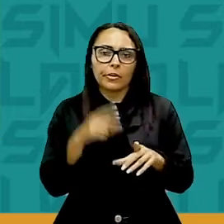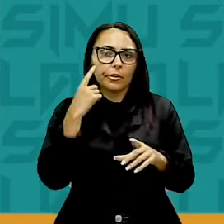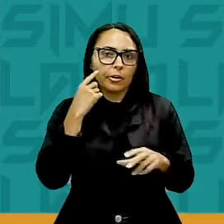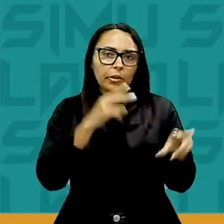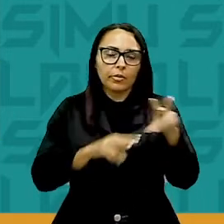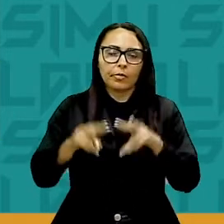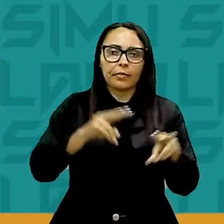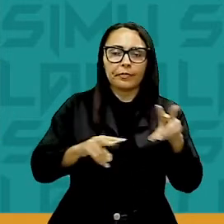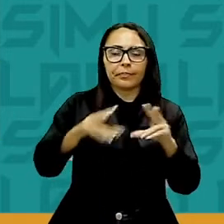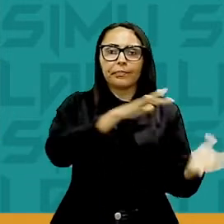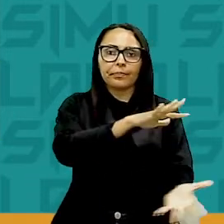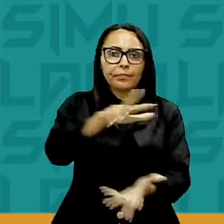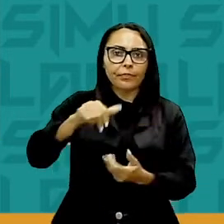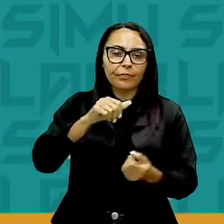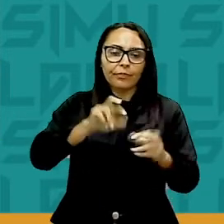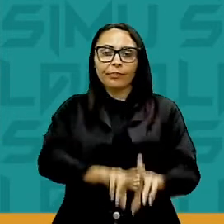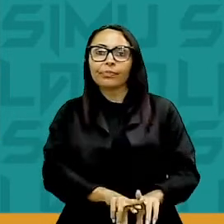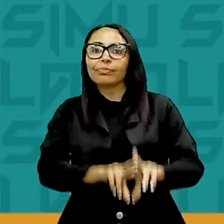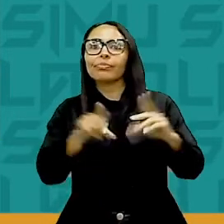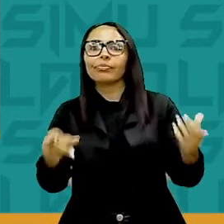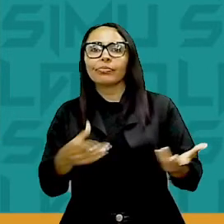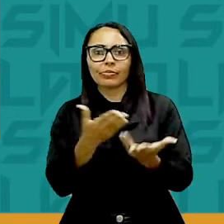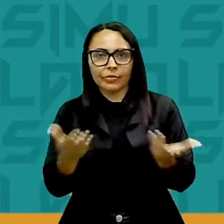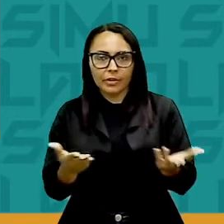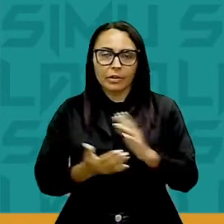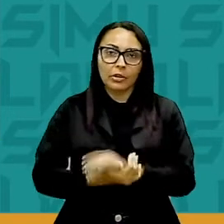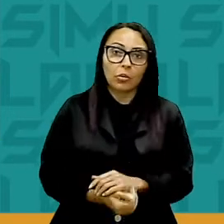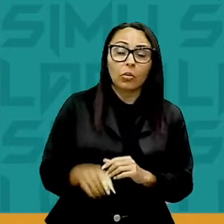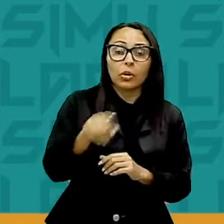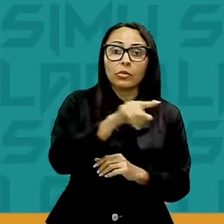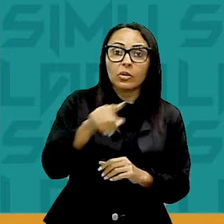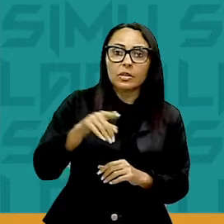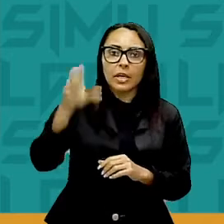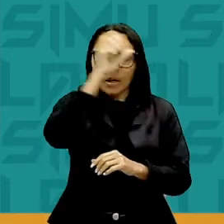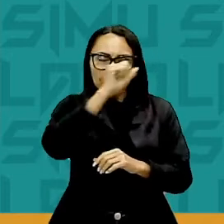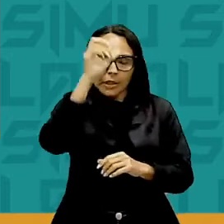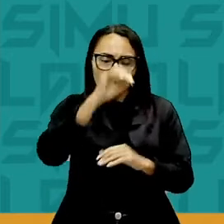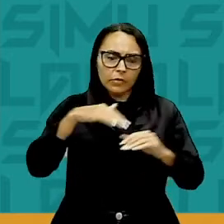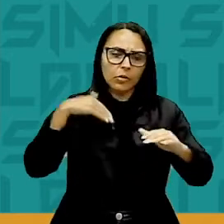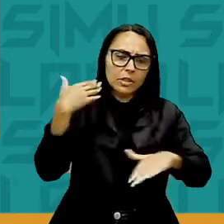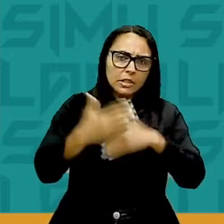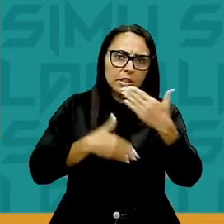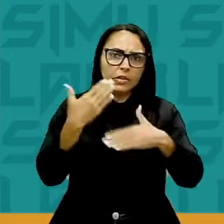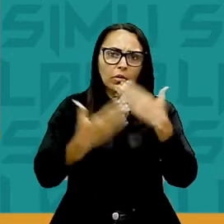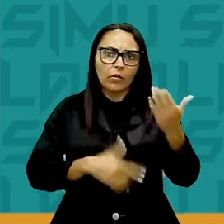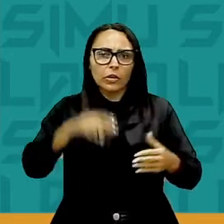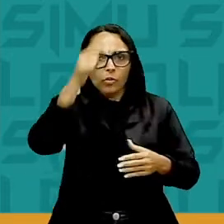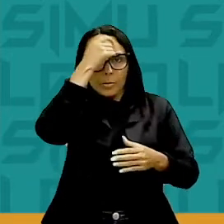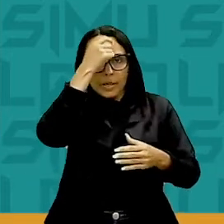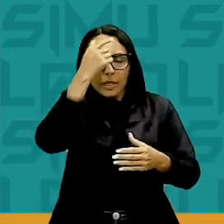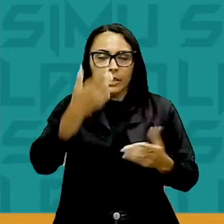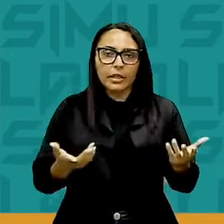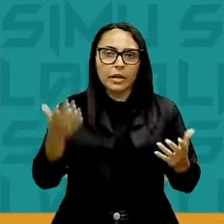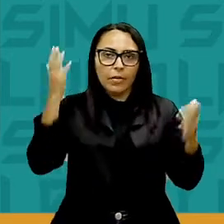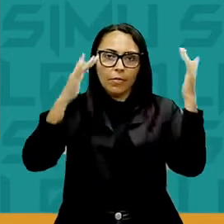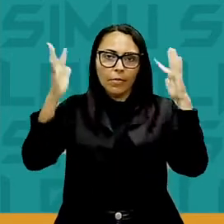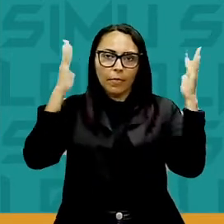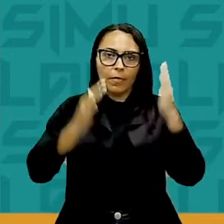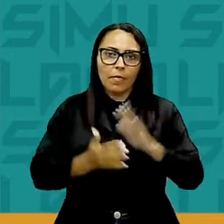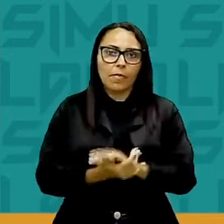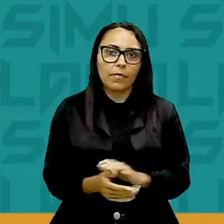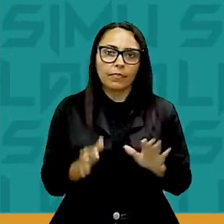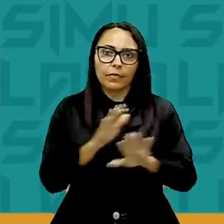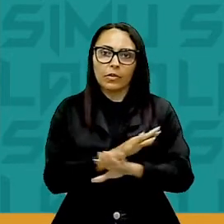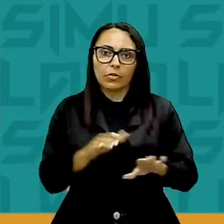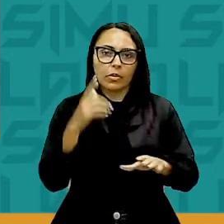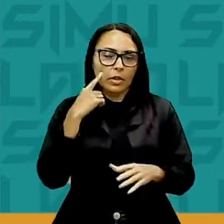para o mundo de uma forma diferente. Então, quando você aprende, quando você desenvolve a sua mente na filosofia, você não só